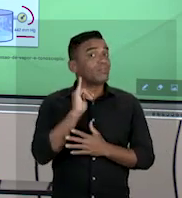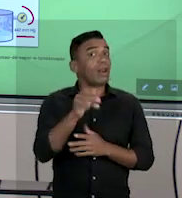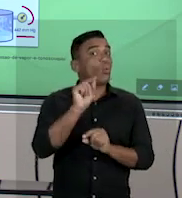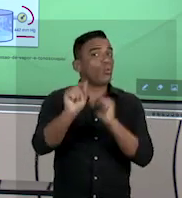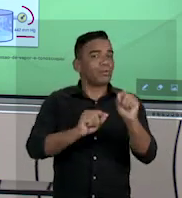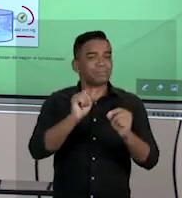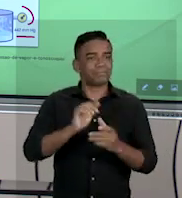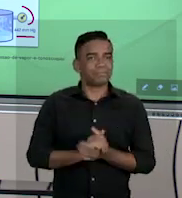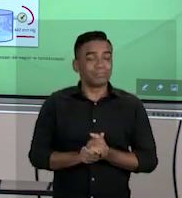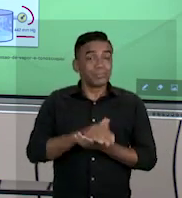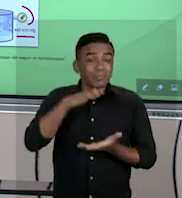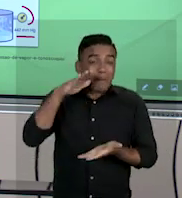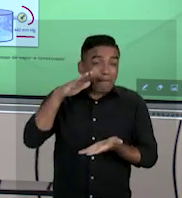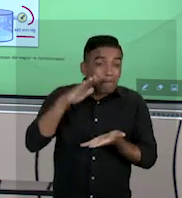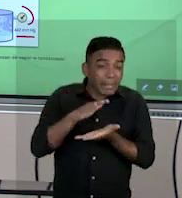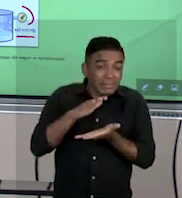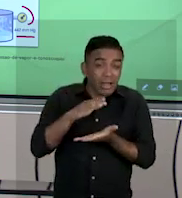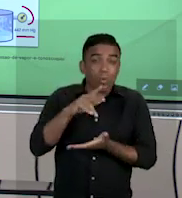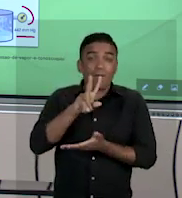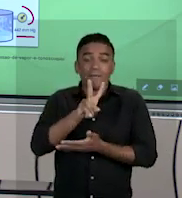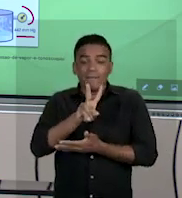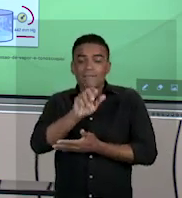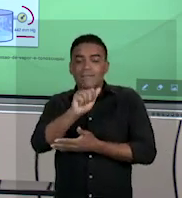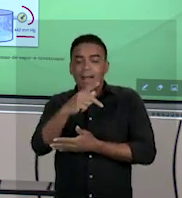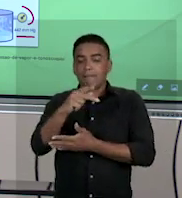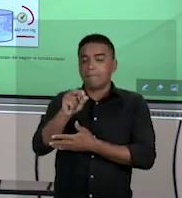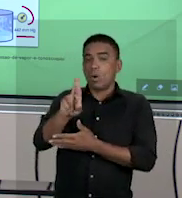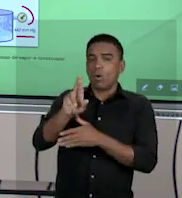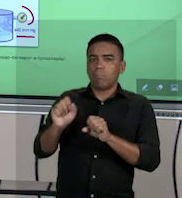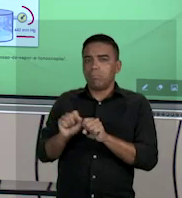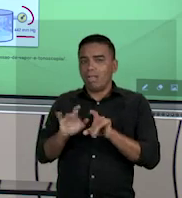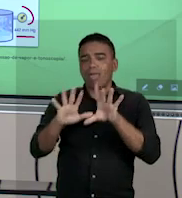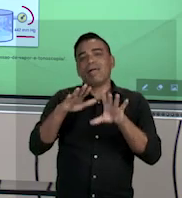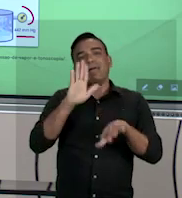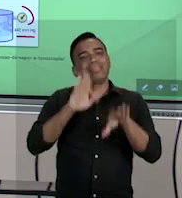quero dizer que a pressão de vapor, ela vai depender